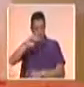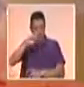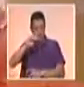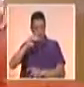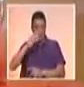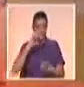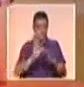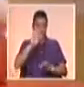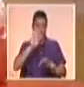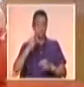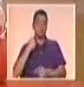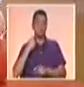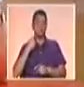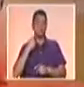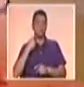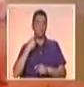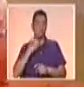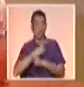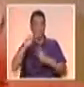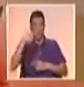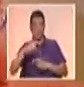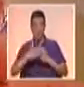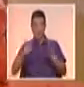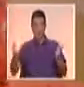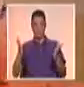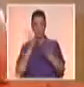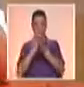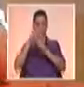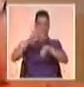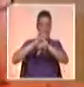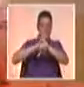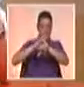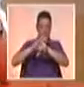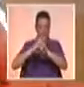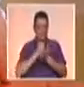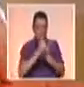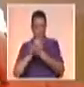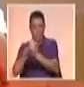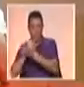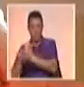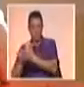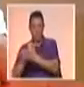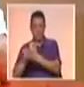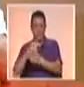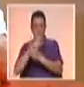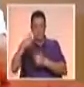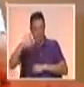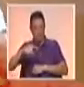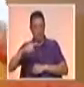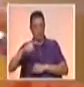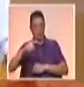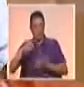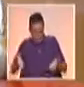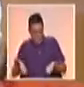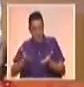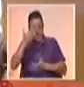cada um optou pelo seu curso e foi. E tivemos abertura de escolas com sensibilidade que os ajudou e foi ótimo. Eles são perseverantes, eles são, têm